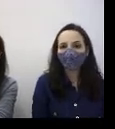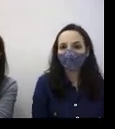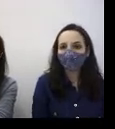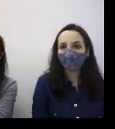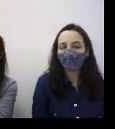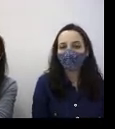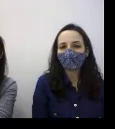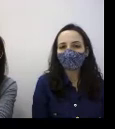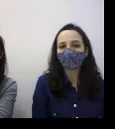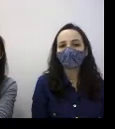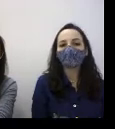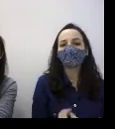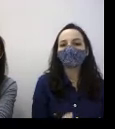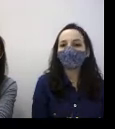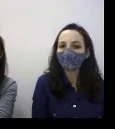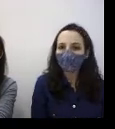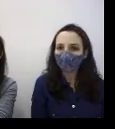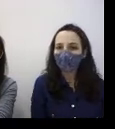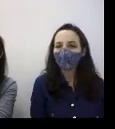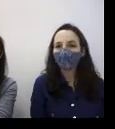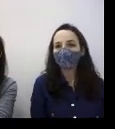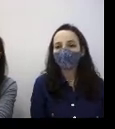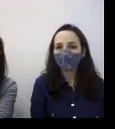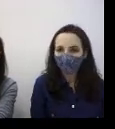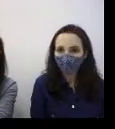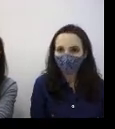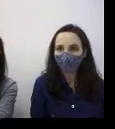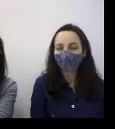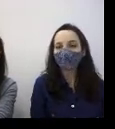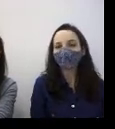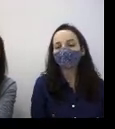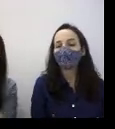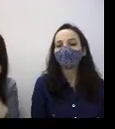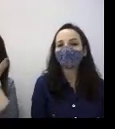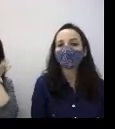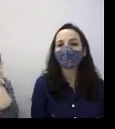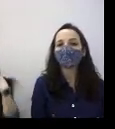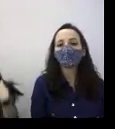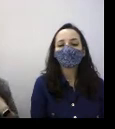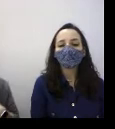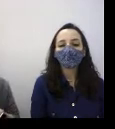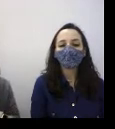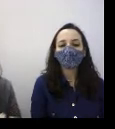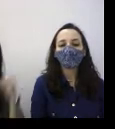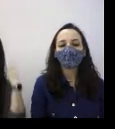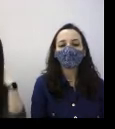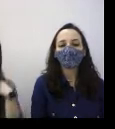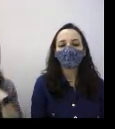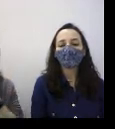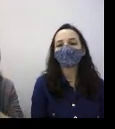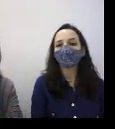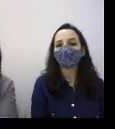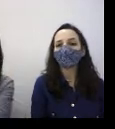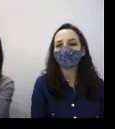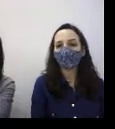não só por um único fator, mas, por exemplo, né, tem alguns países que não tem